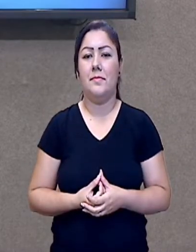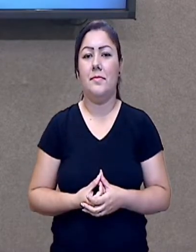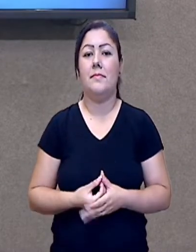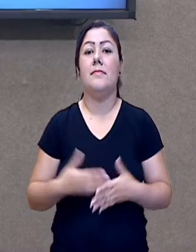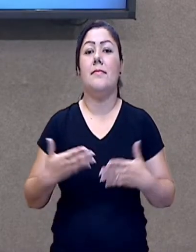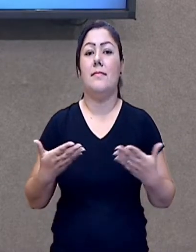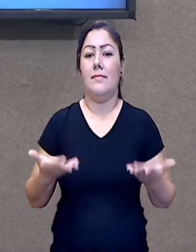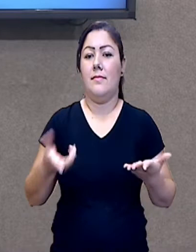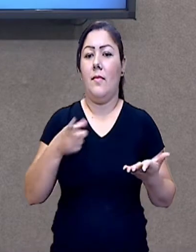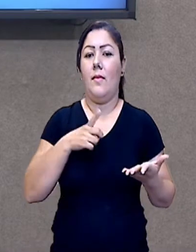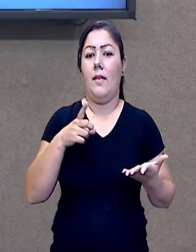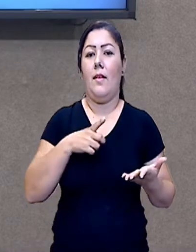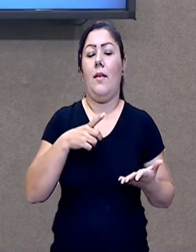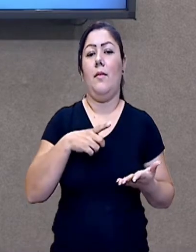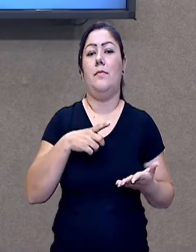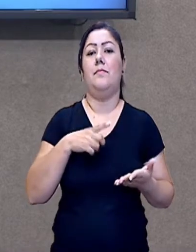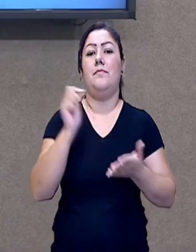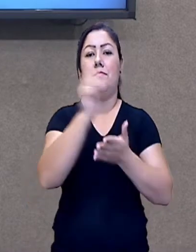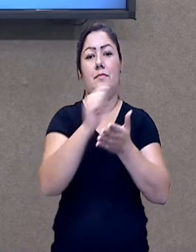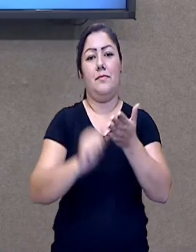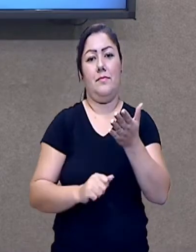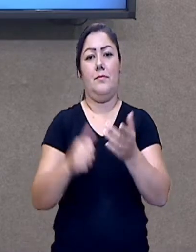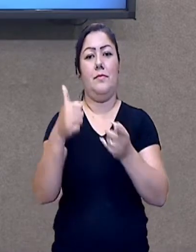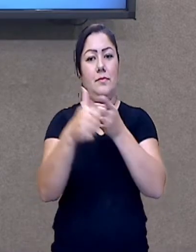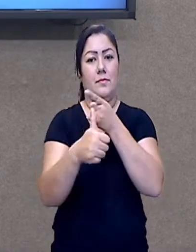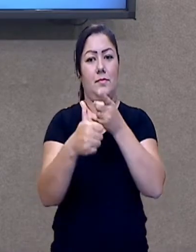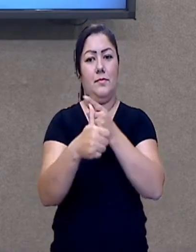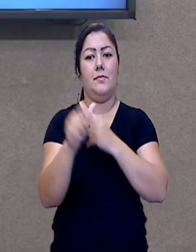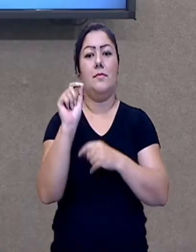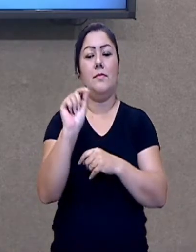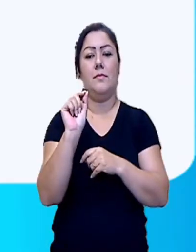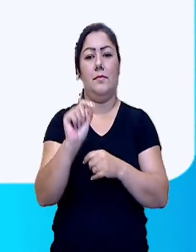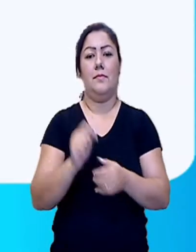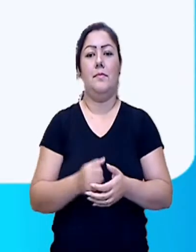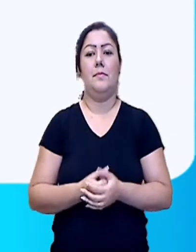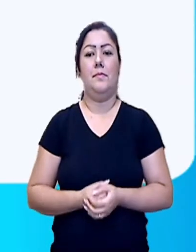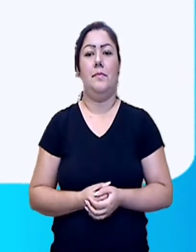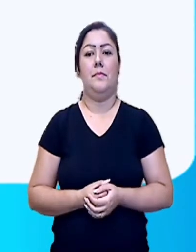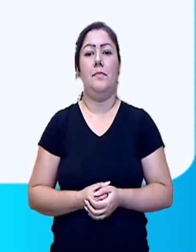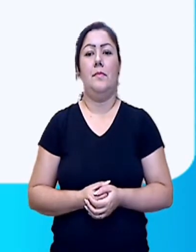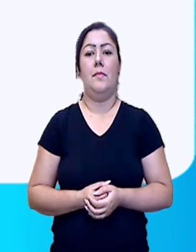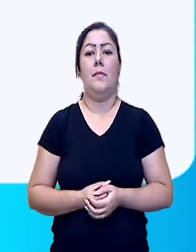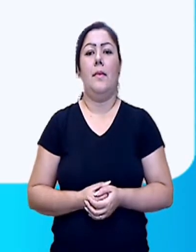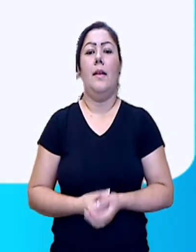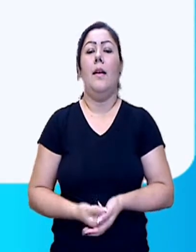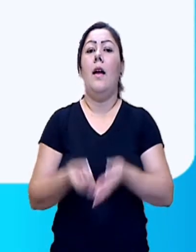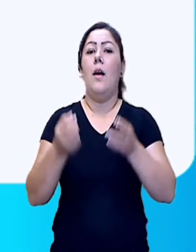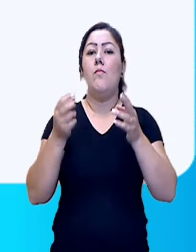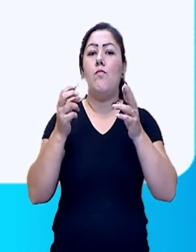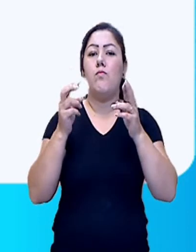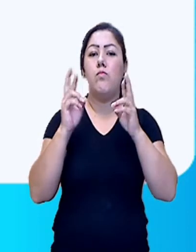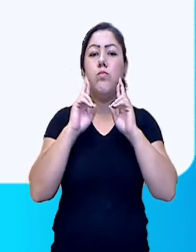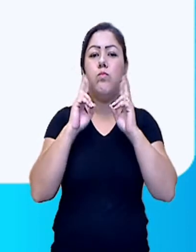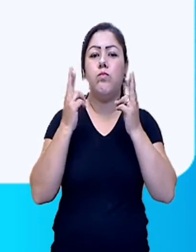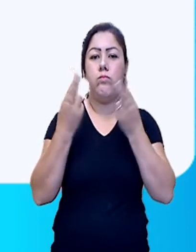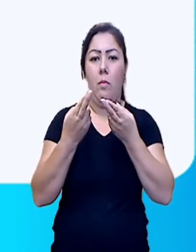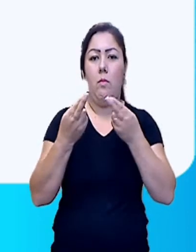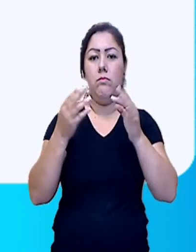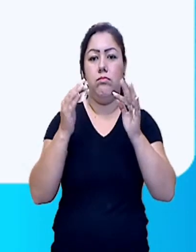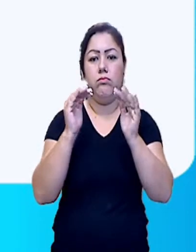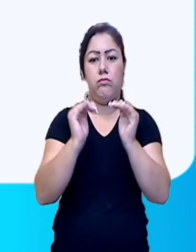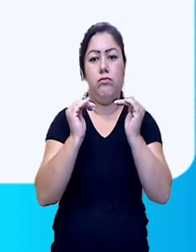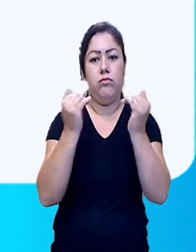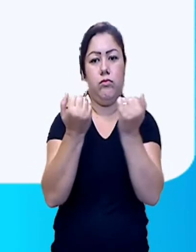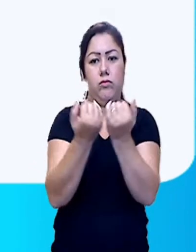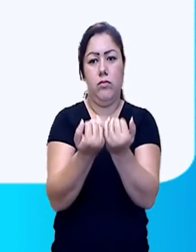Então, nós temos aqui o primeiro exercício, é o seguinte: na reunião de condomínio de um edifício, o